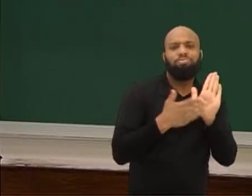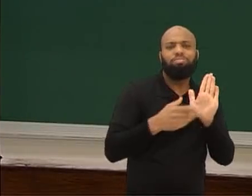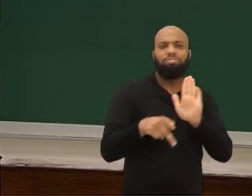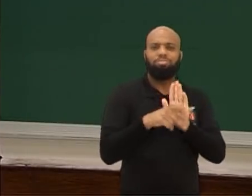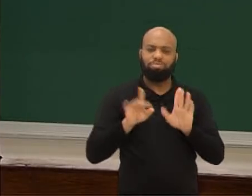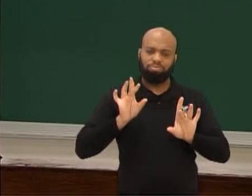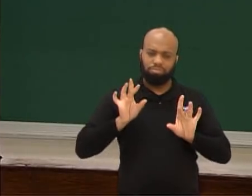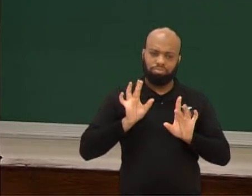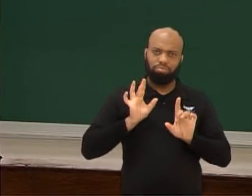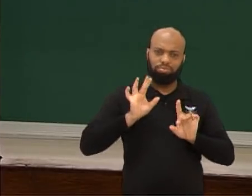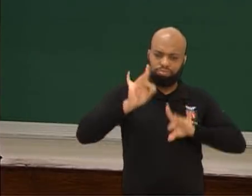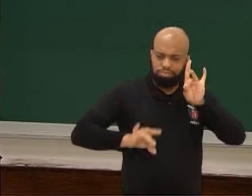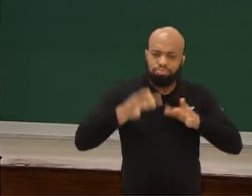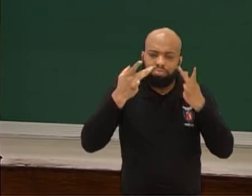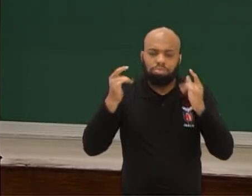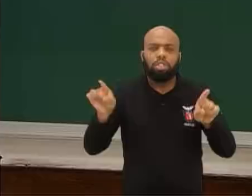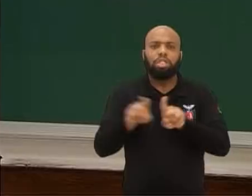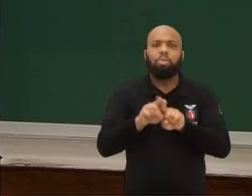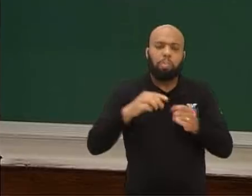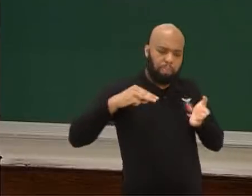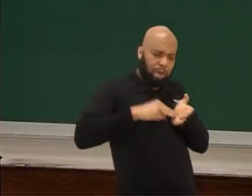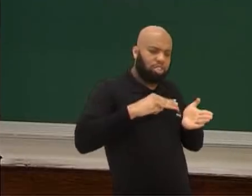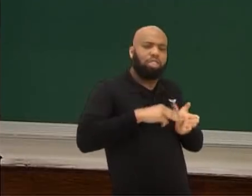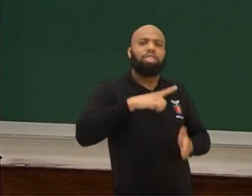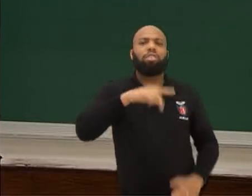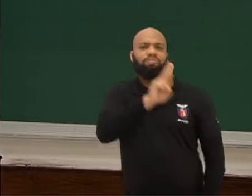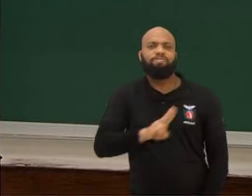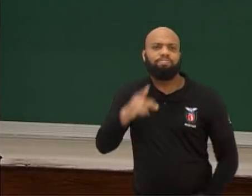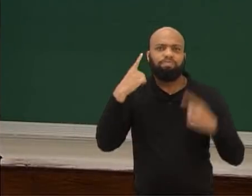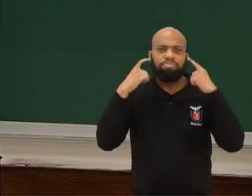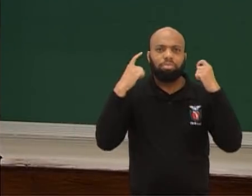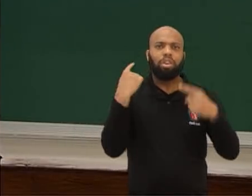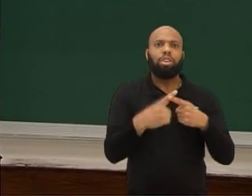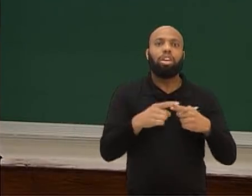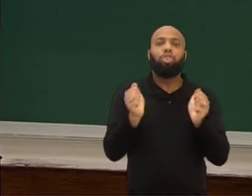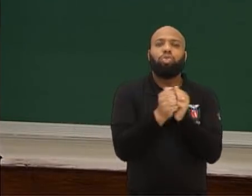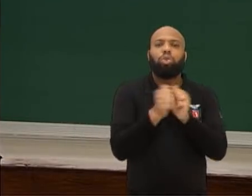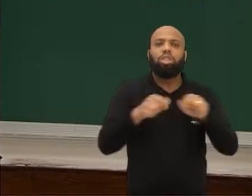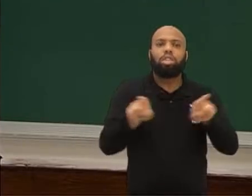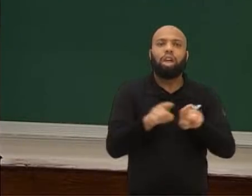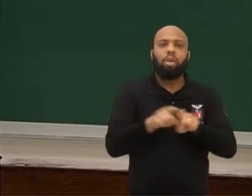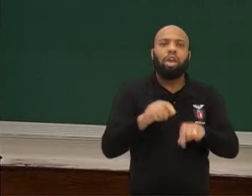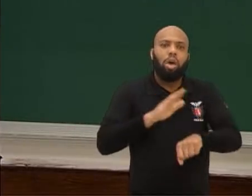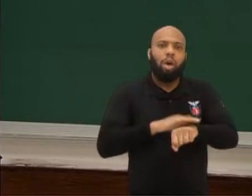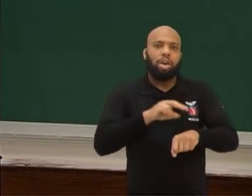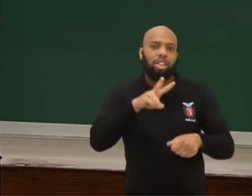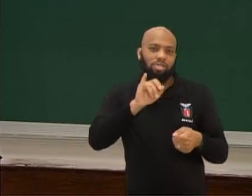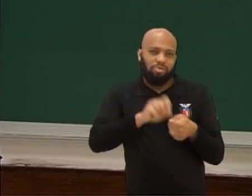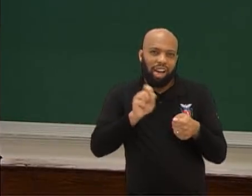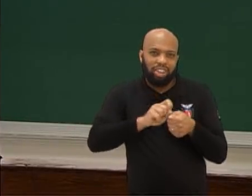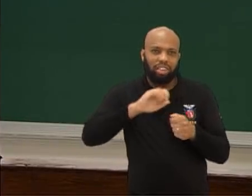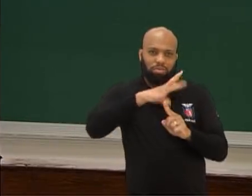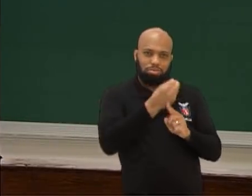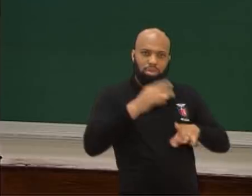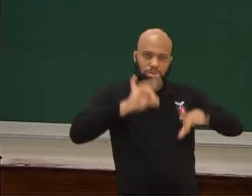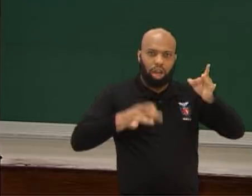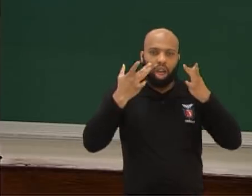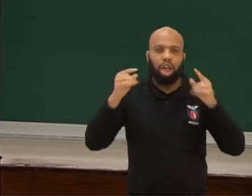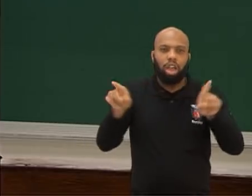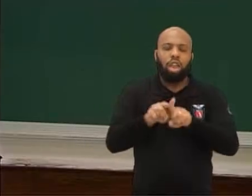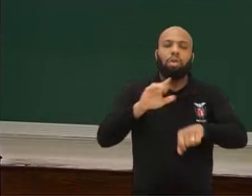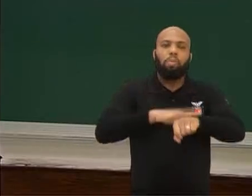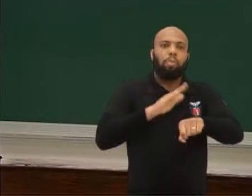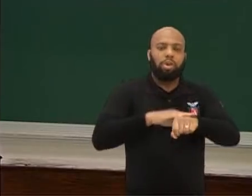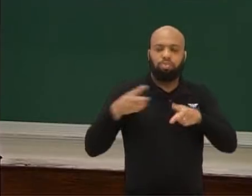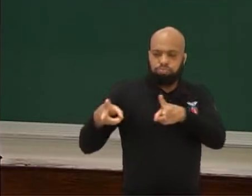e a intenção com cada um desses sons, para que eles estejam juntos na construção da obra e na forma que ela